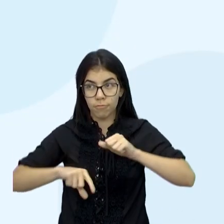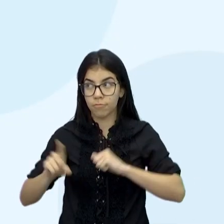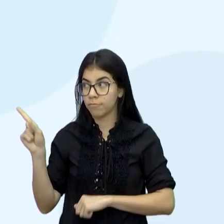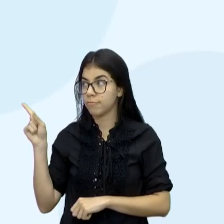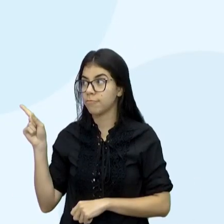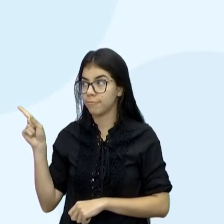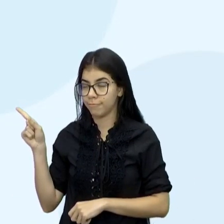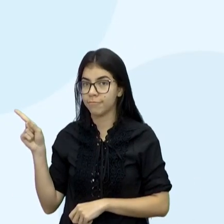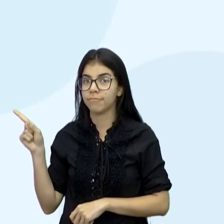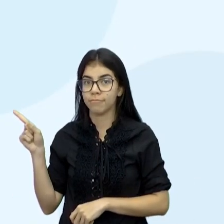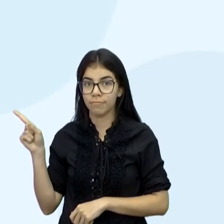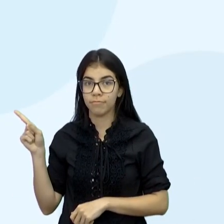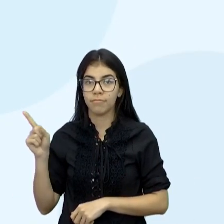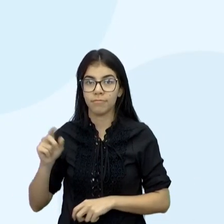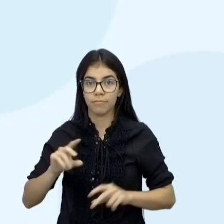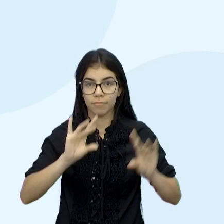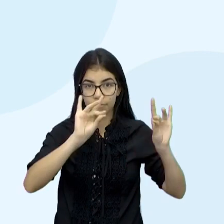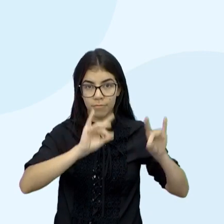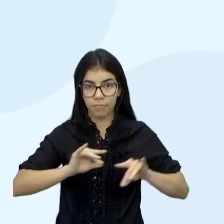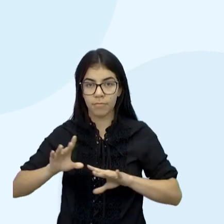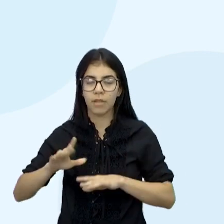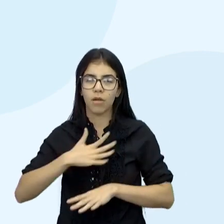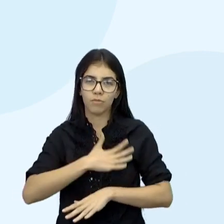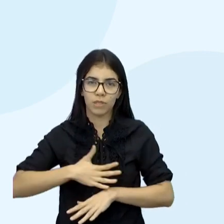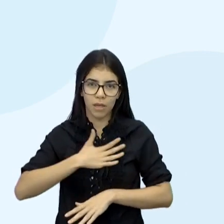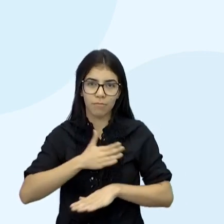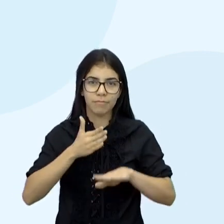para vocês aí o QR Code, o link. Digam lá se vocês